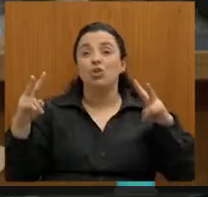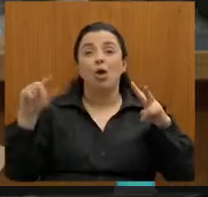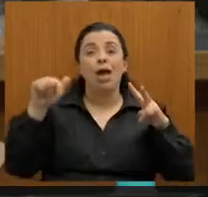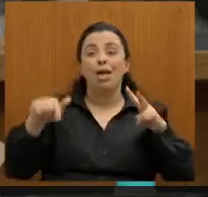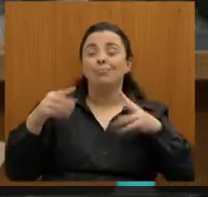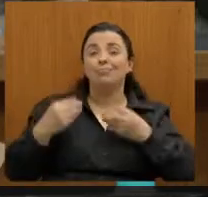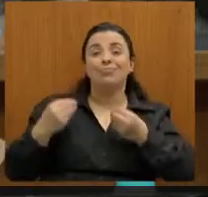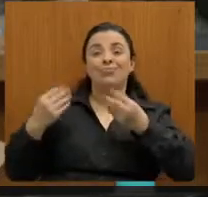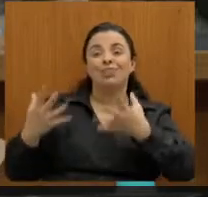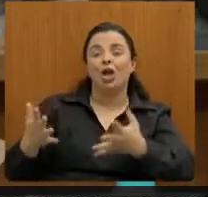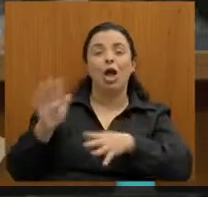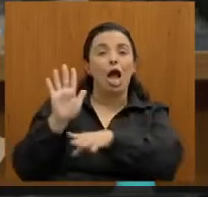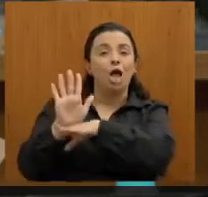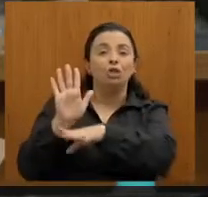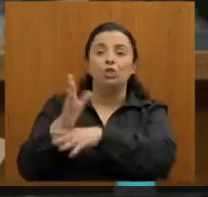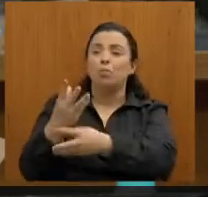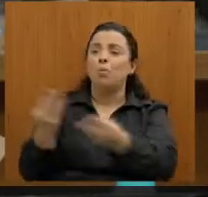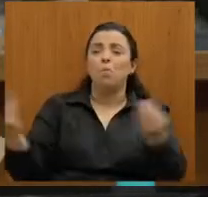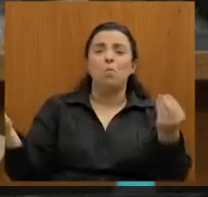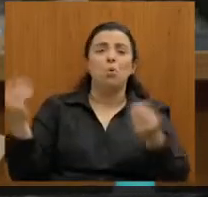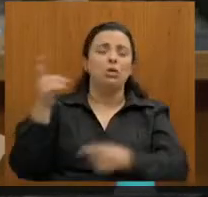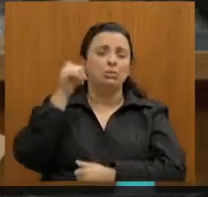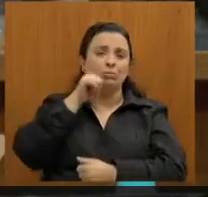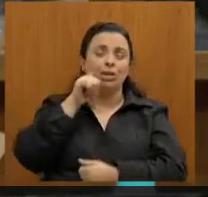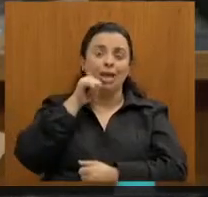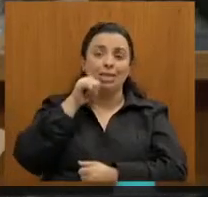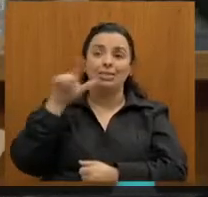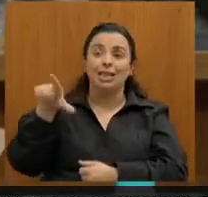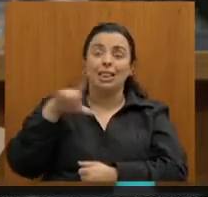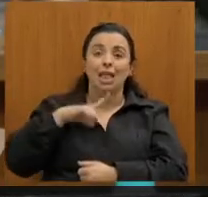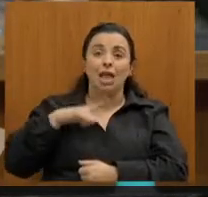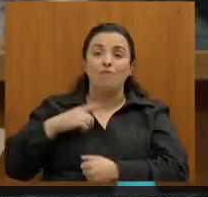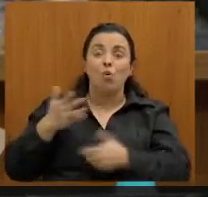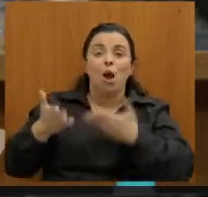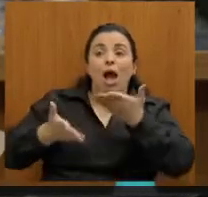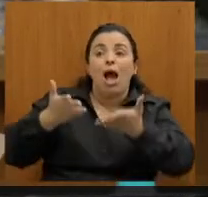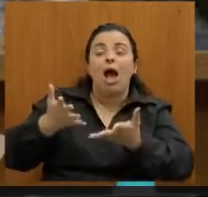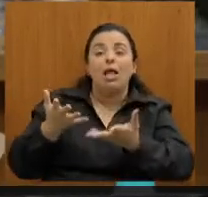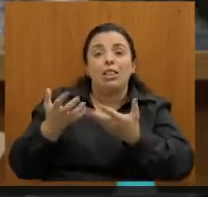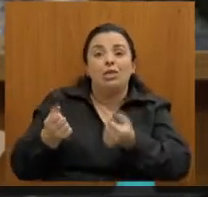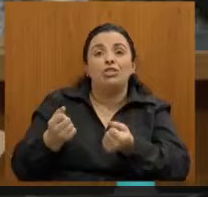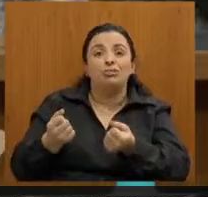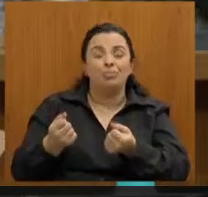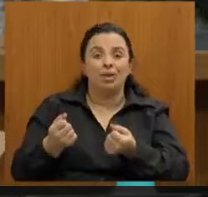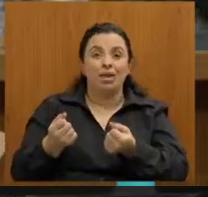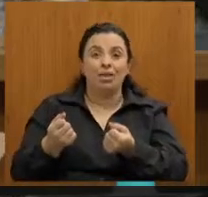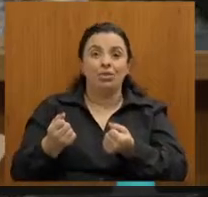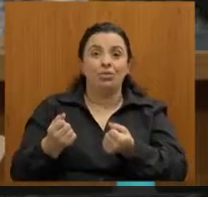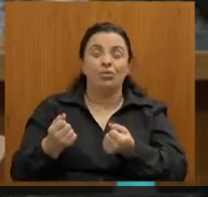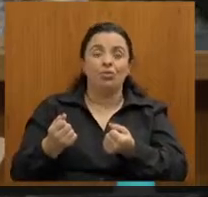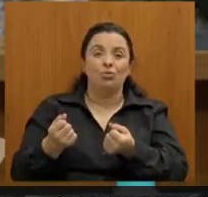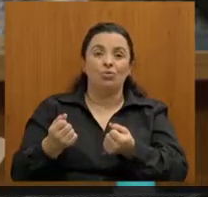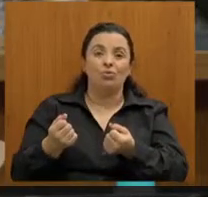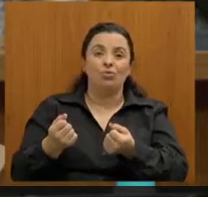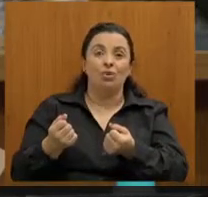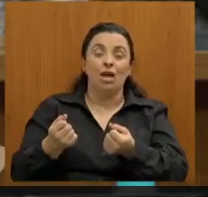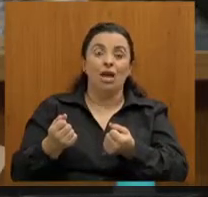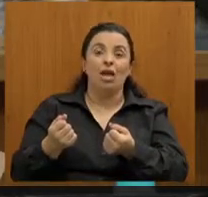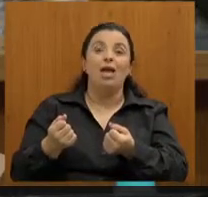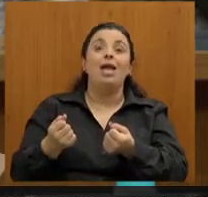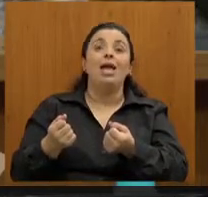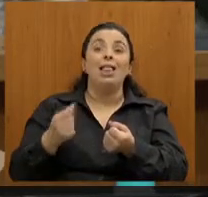mulheres que passaram a receber o atendimento apesar de apesar de estar com